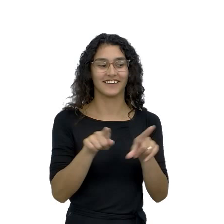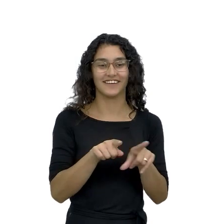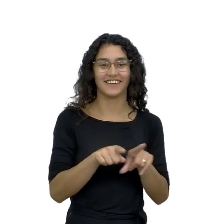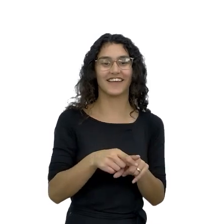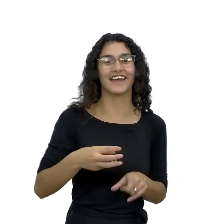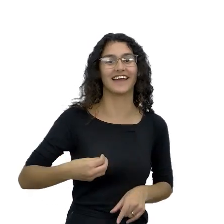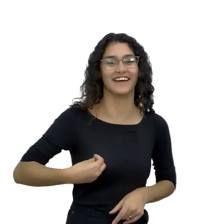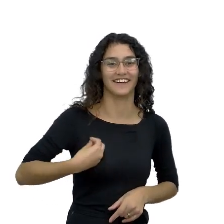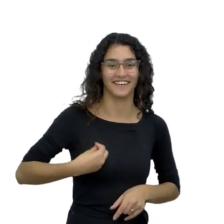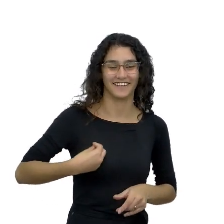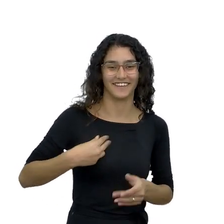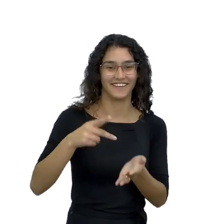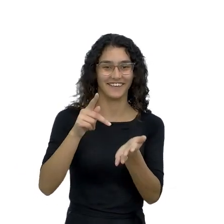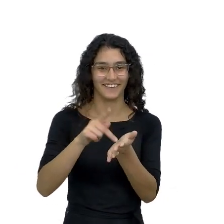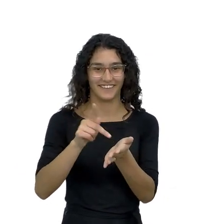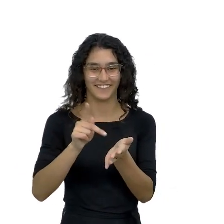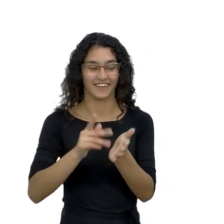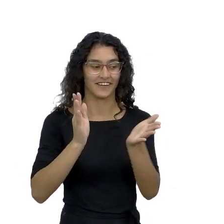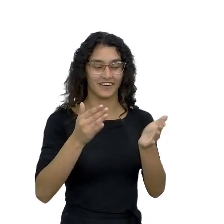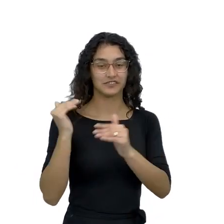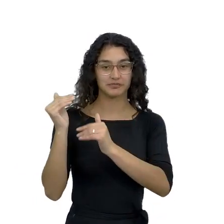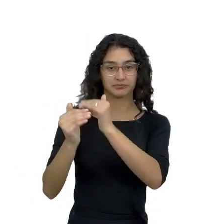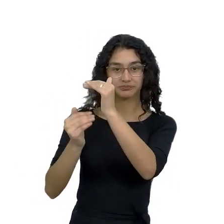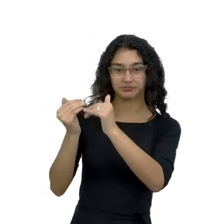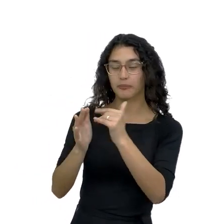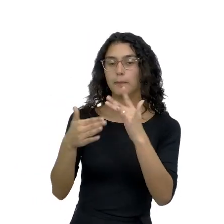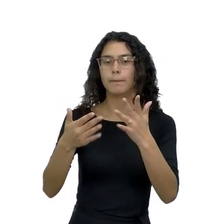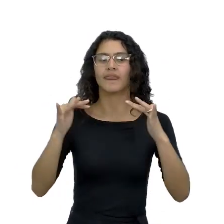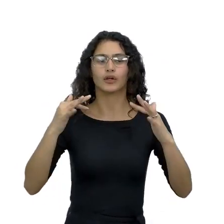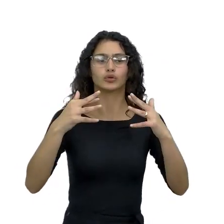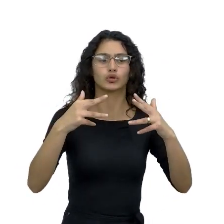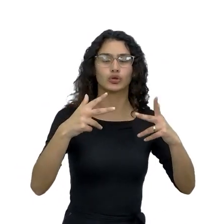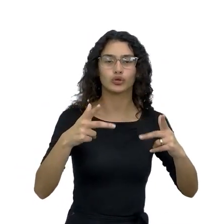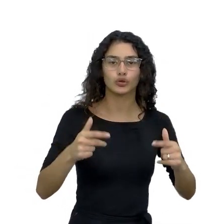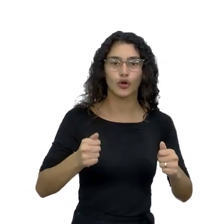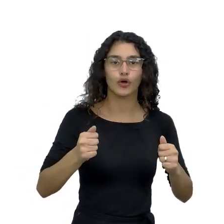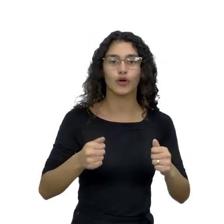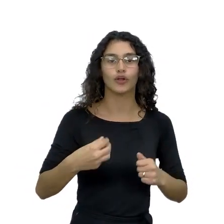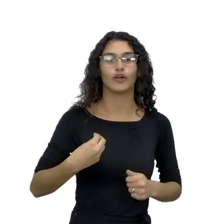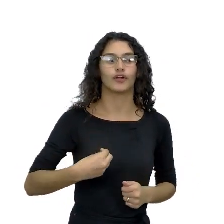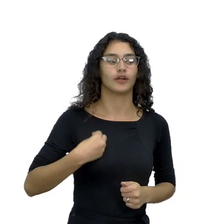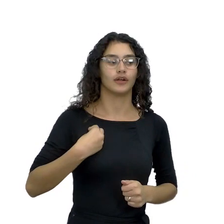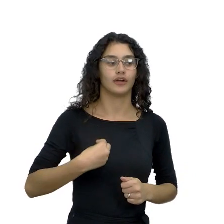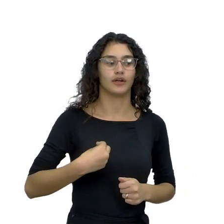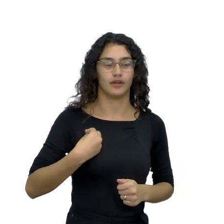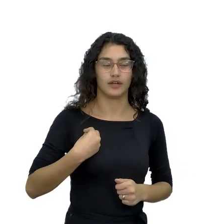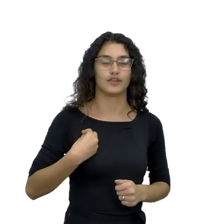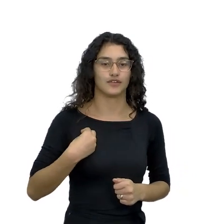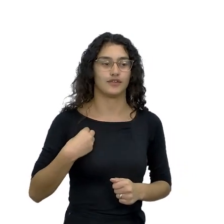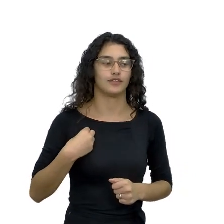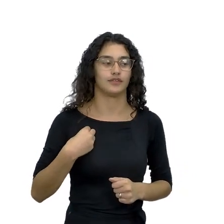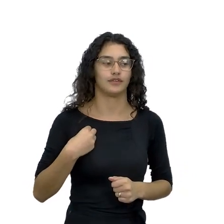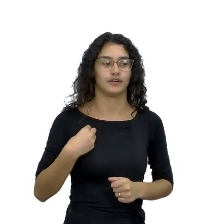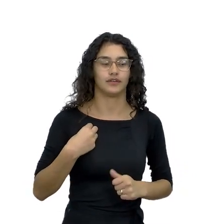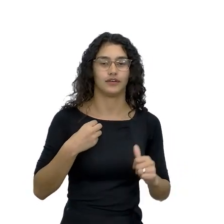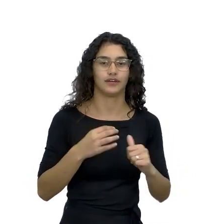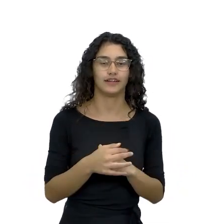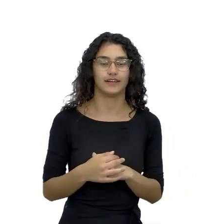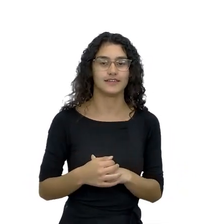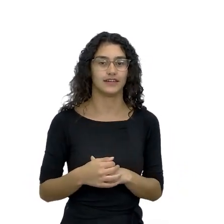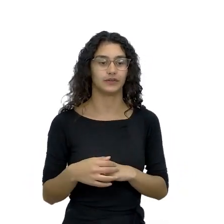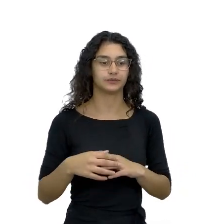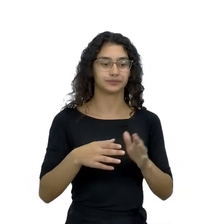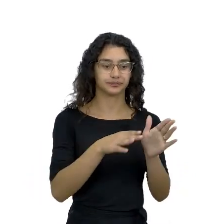sobrevivência atualmente. Será que todos eles sobreviveriam né,